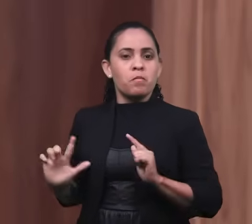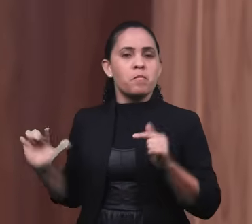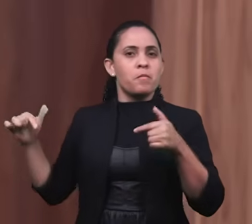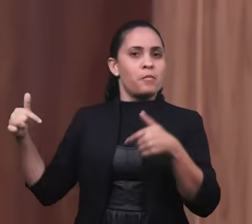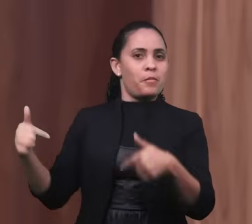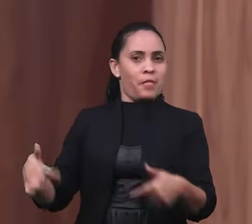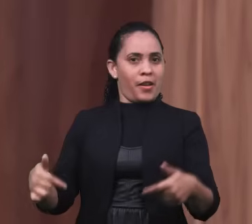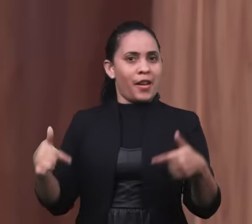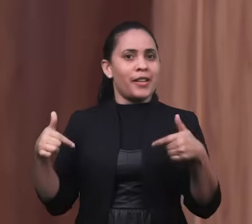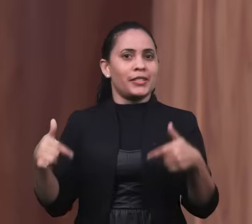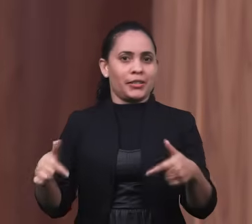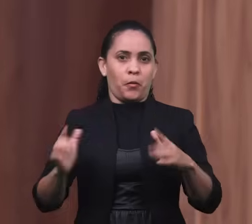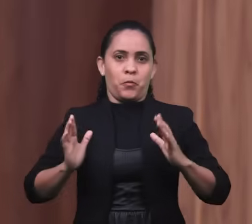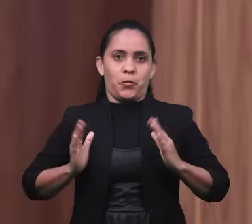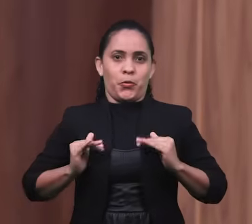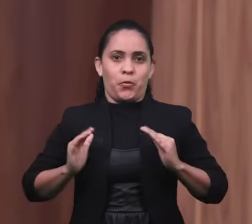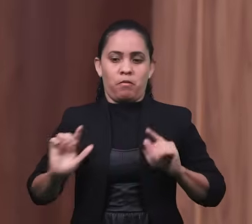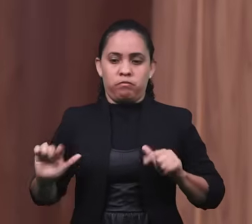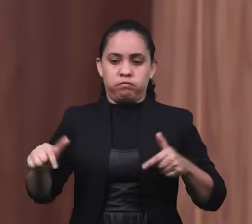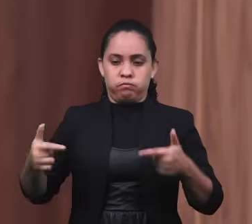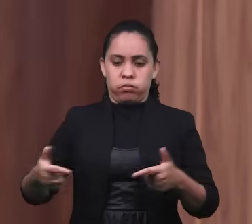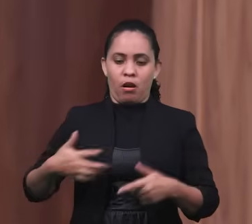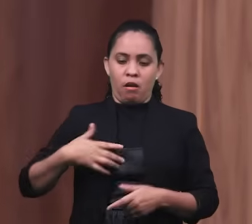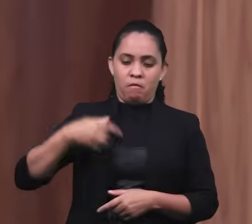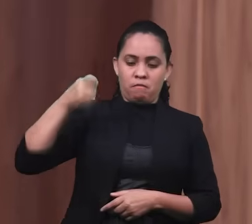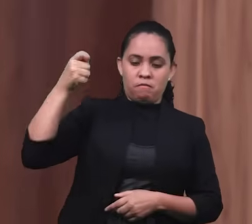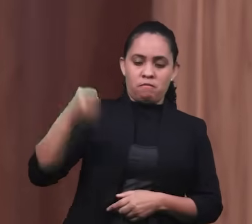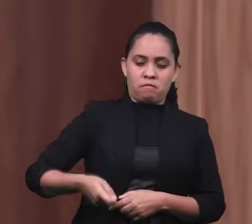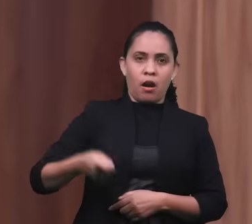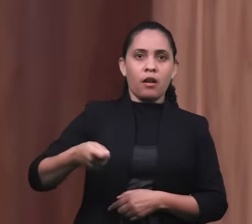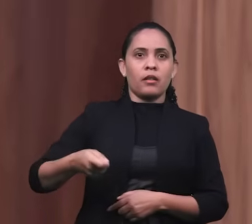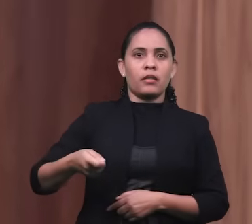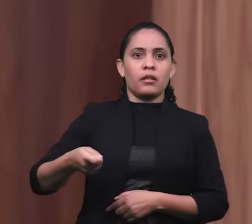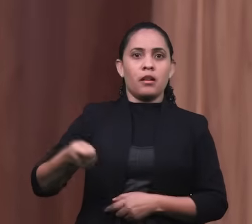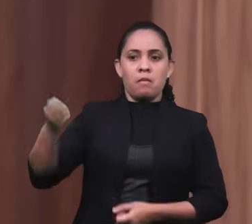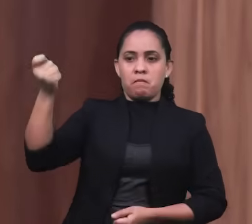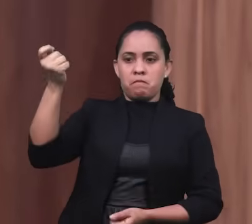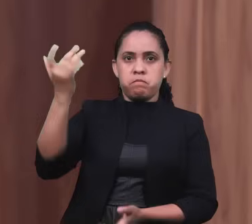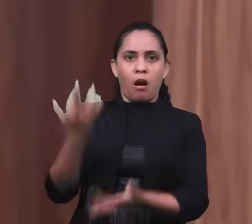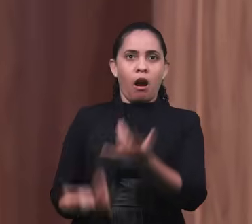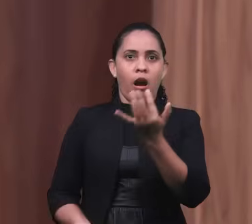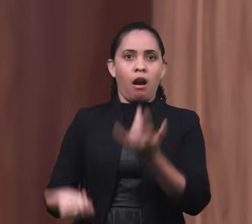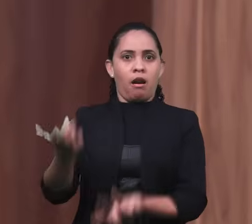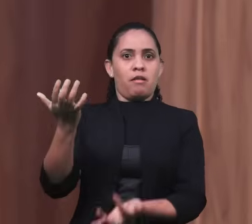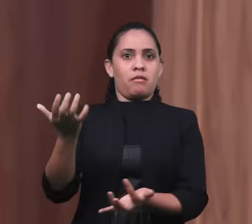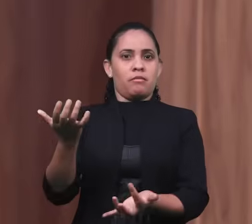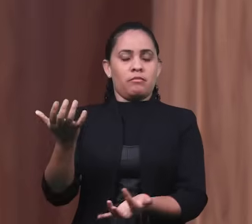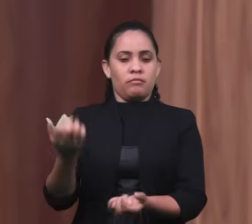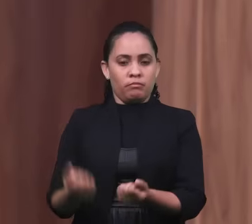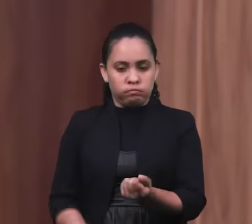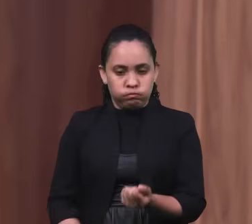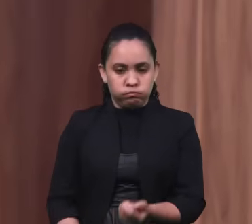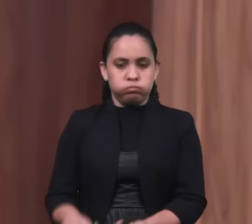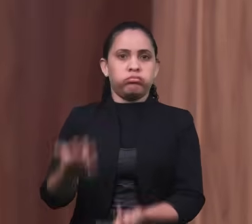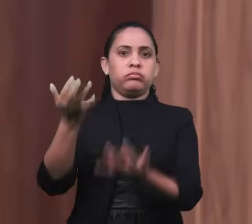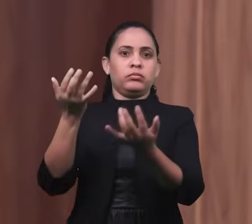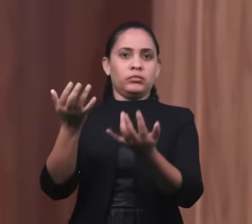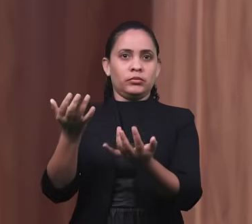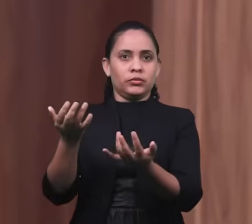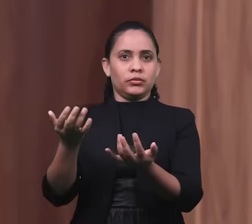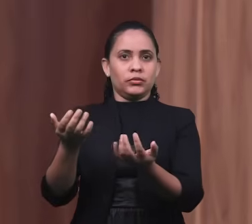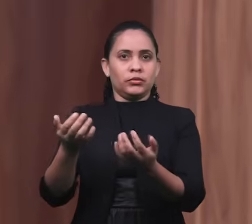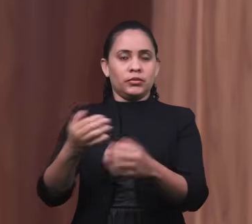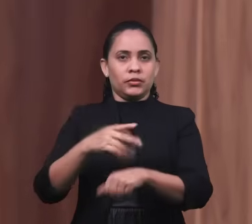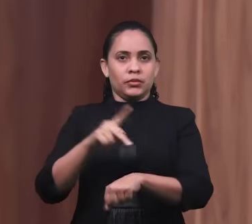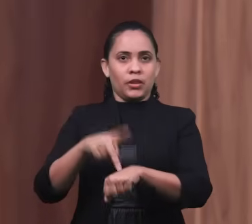manifestação ali do anjo do Senhor tocando no alimento. O fogo não desceu, o fogo subiu da